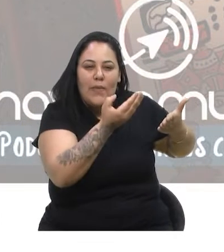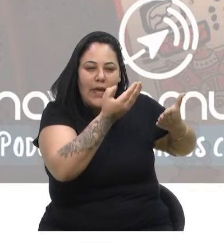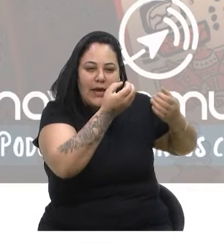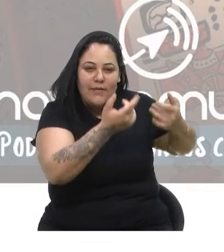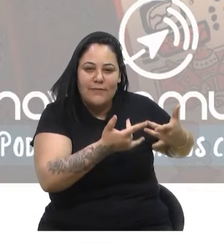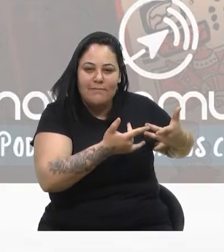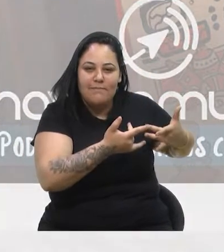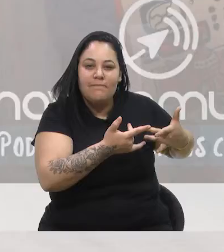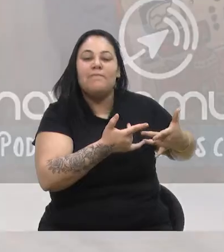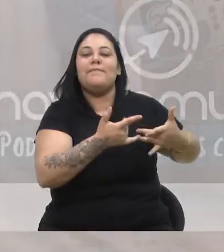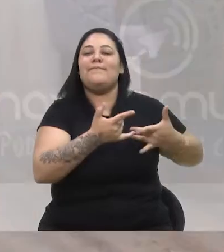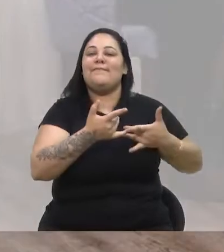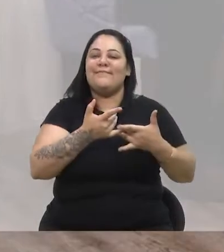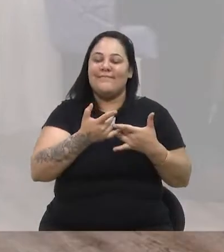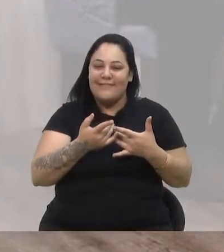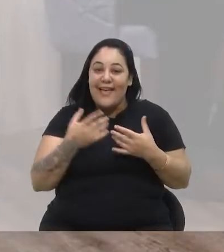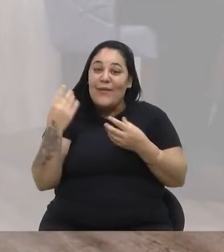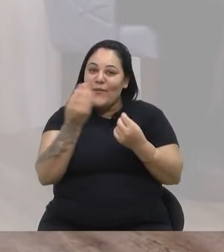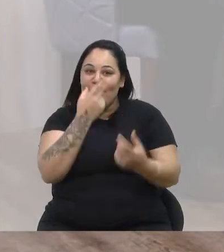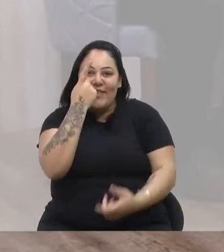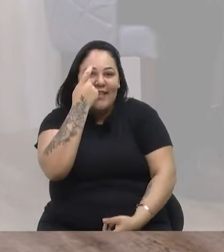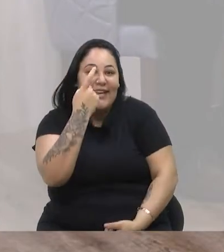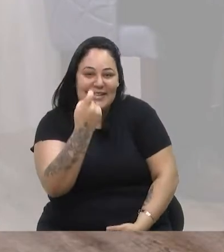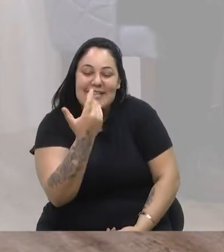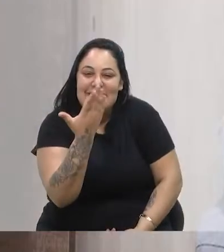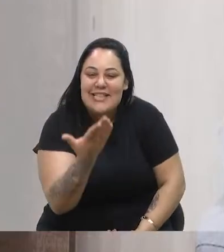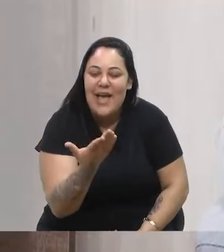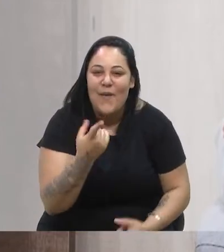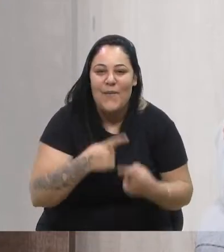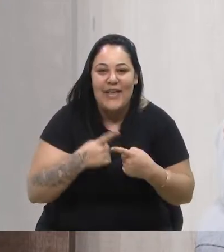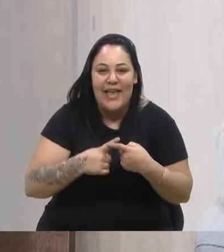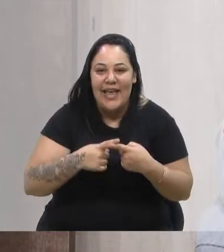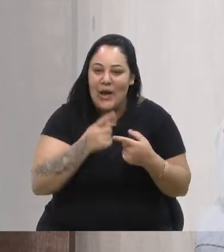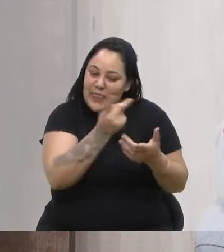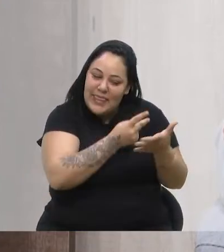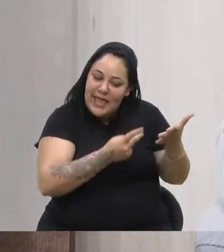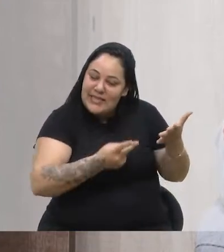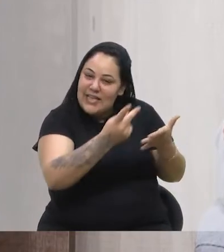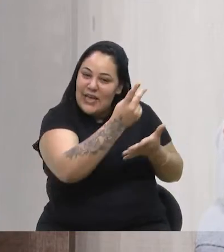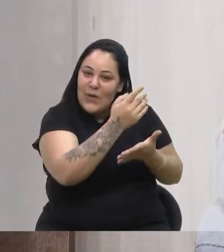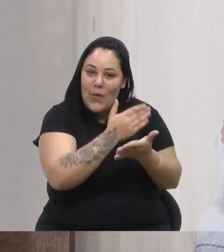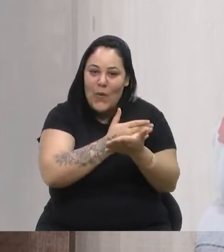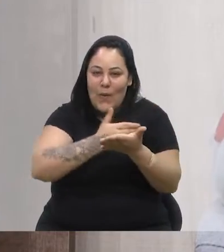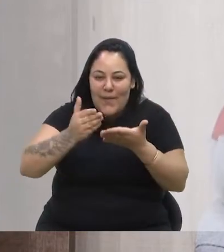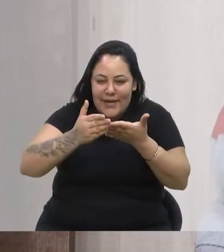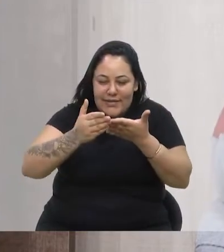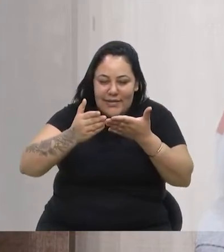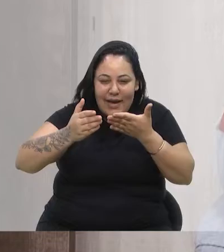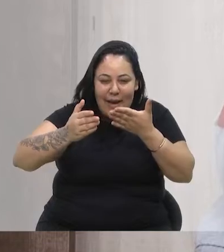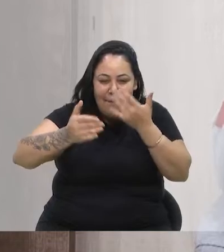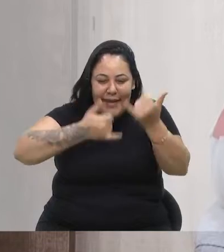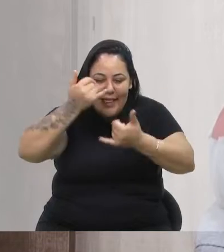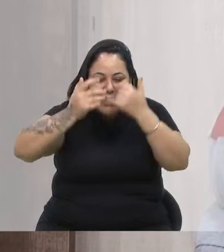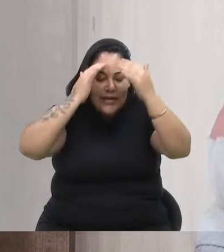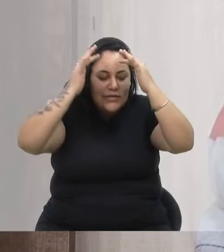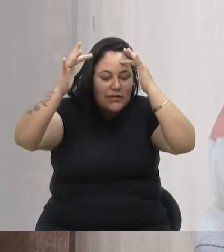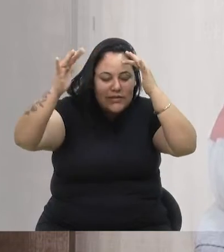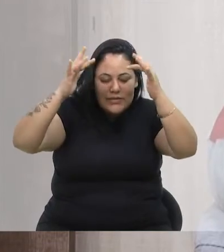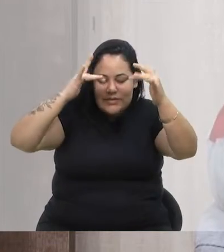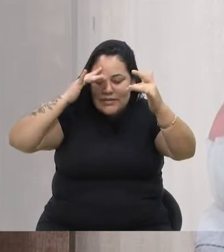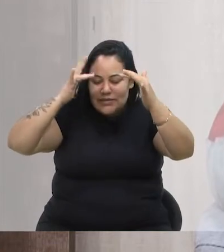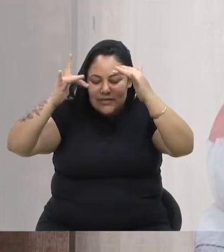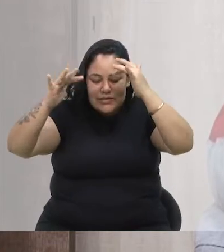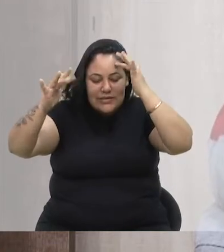retratar a própria Bianca. É muito interessante, né? E sobretudo, o desenho, porque daí começa o jogo